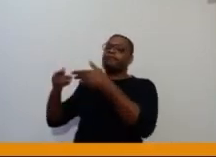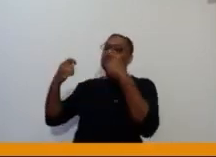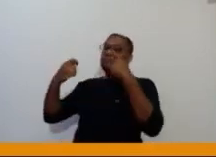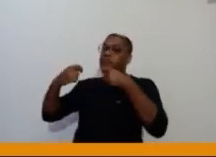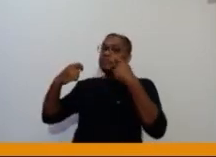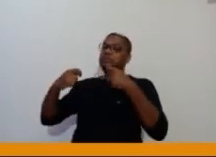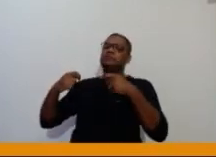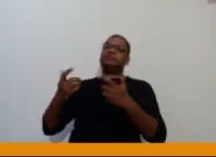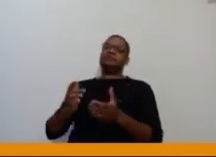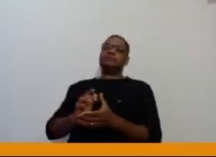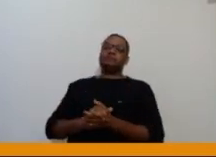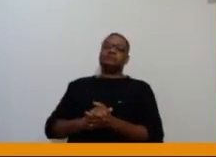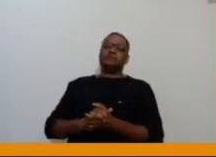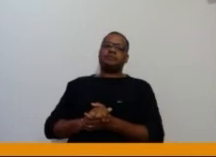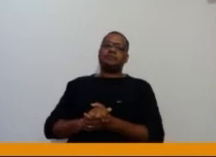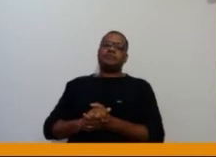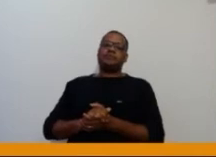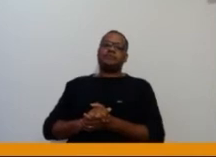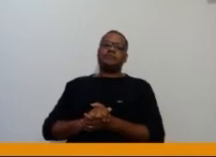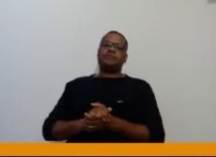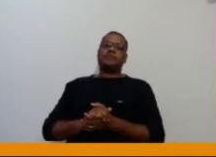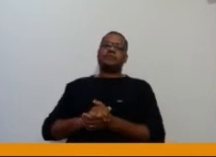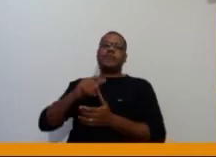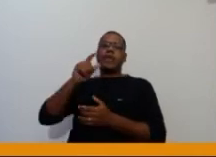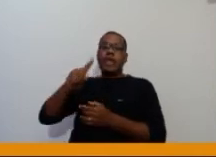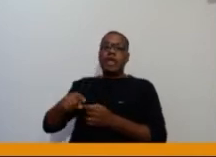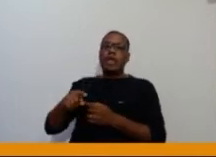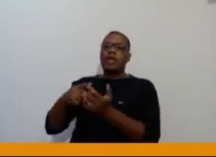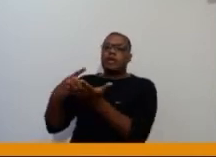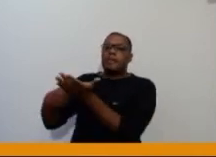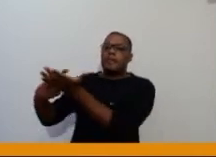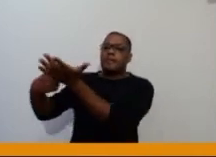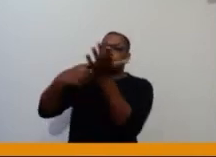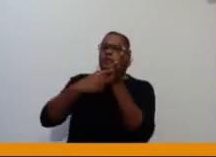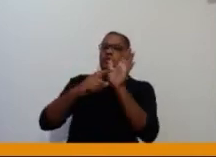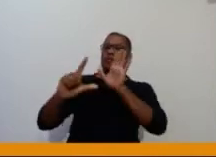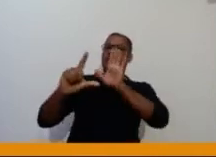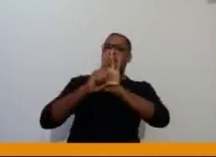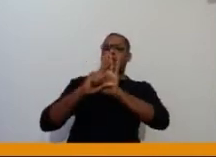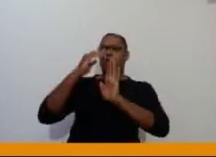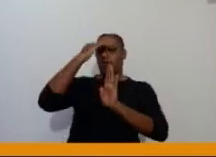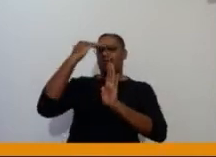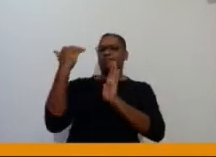olha, isso é um meio, de acordo com, seguindo a legislação, que é a legislação, então,